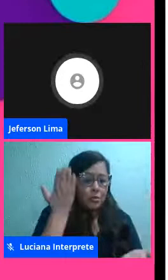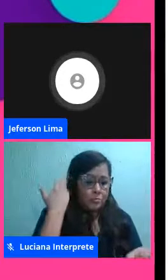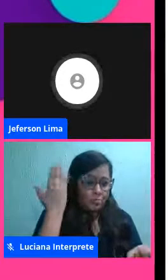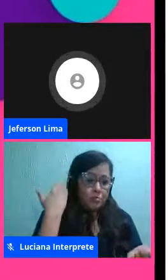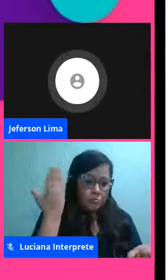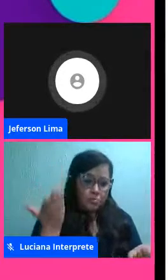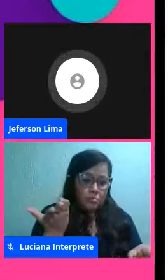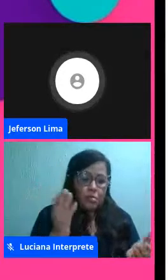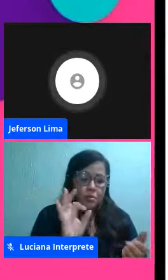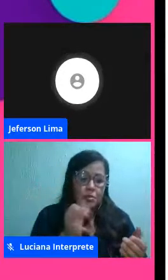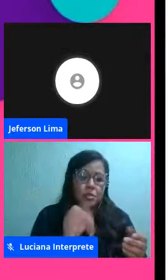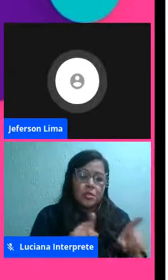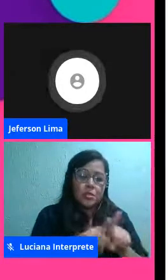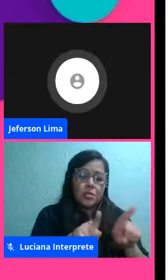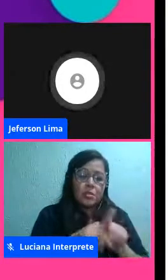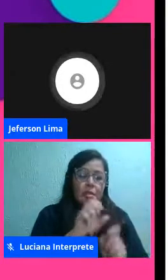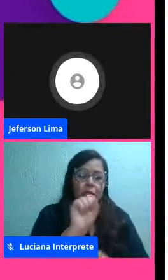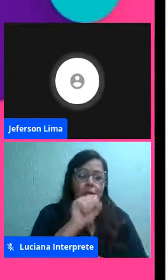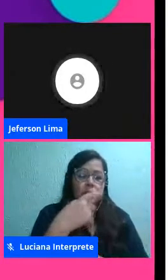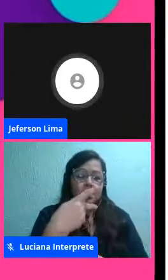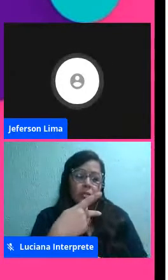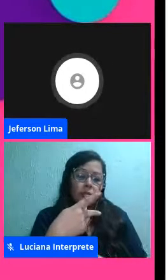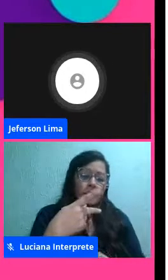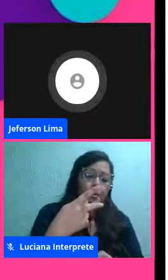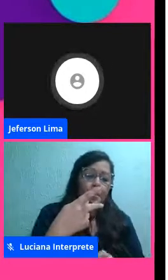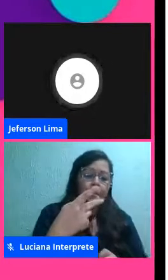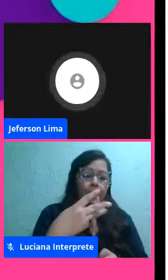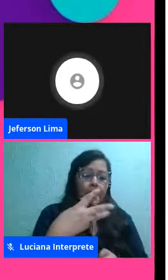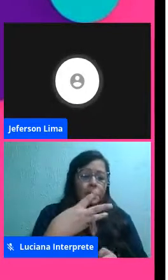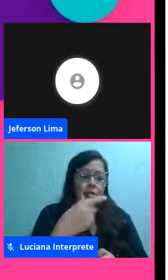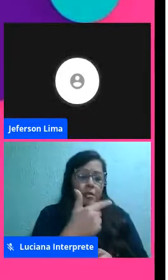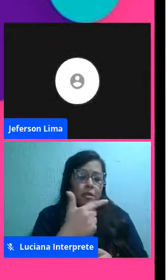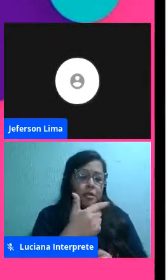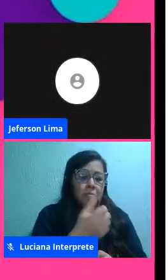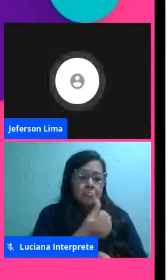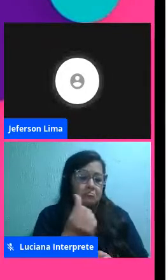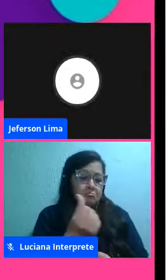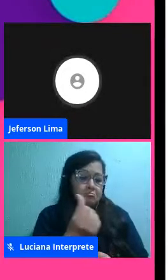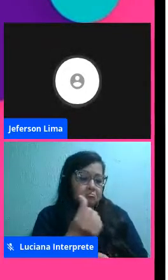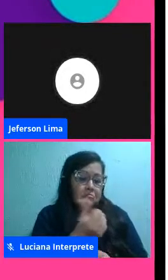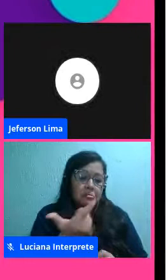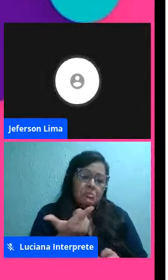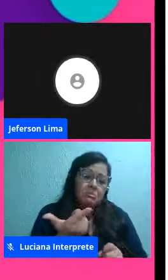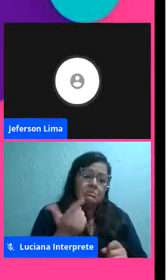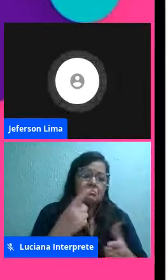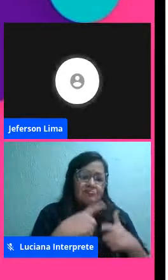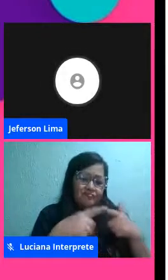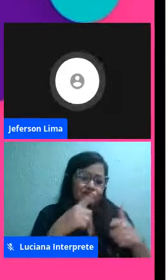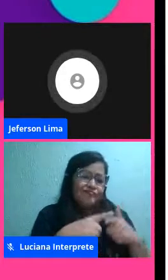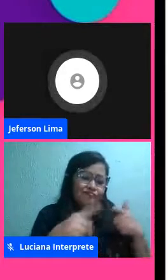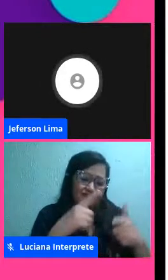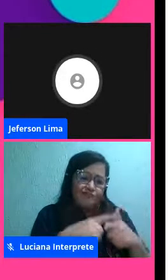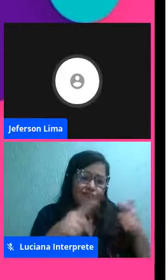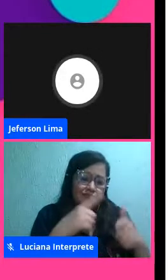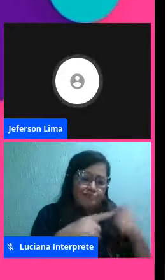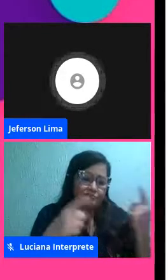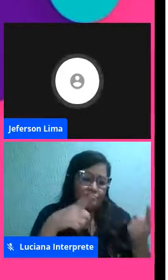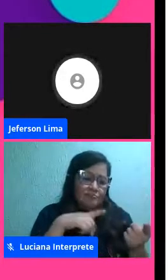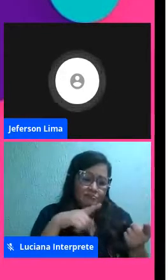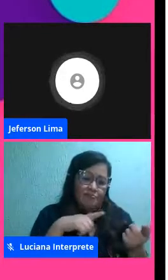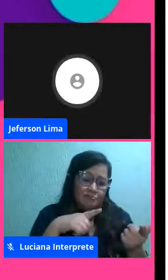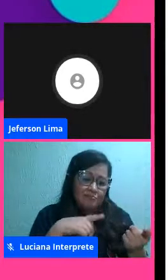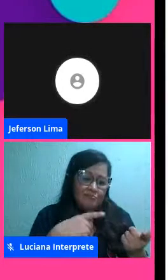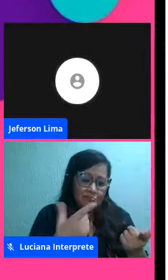diferença do SP266 aí, além de lhe dar um pouquinho mais de dor de cabeça, ele ter algumas, sabe, alguns pontos aí que até hoje não foram muito